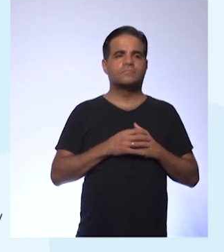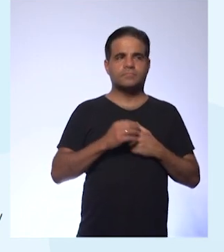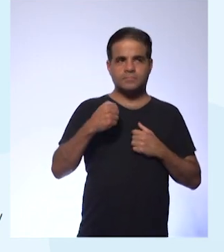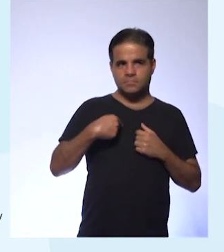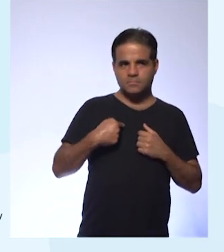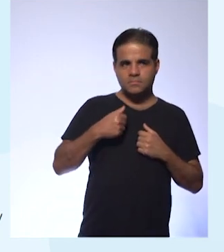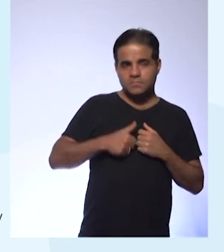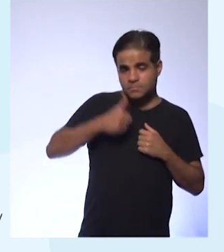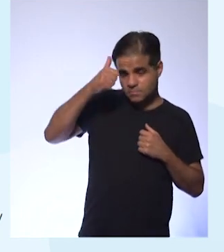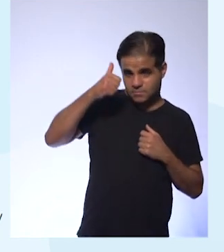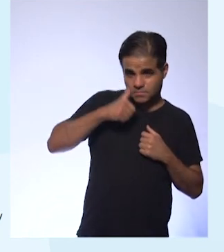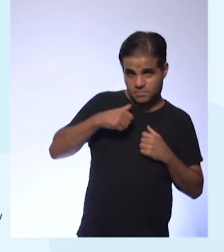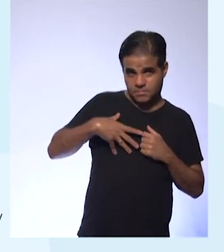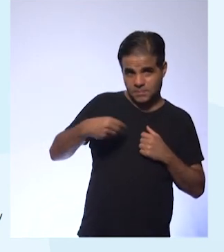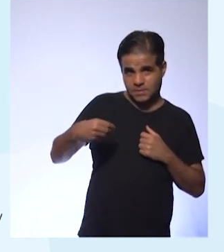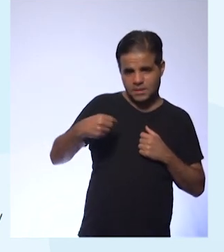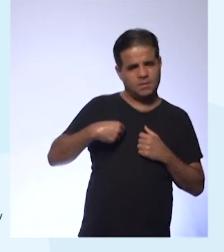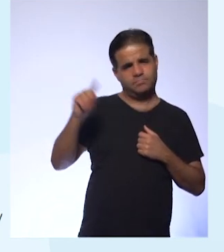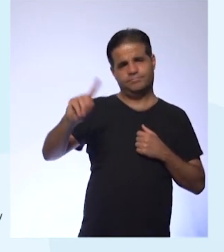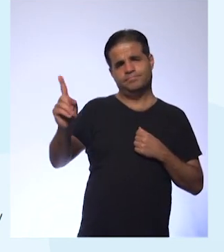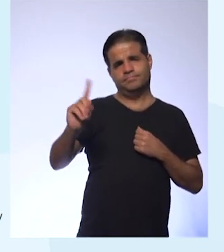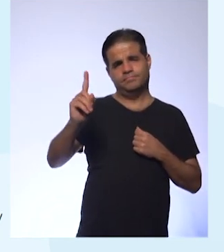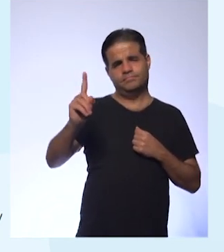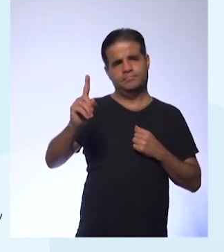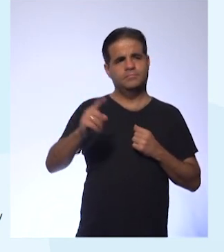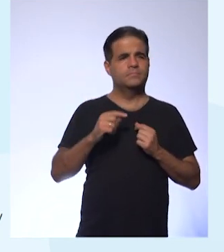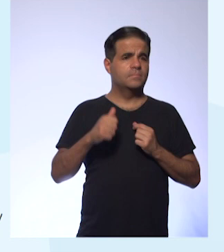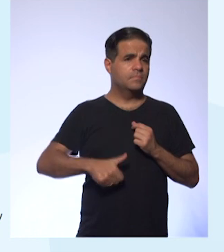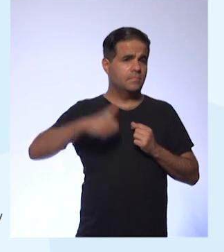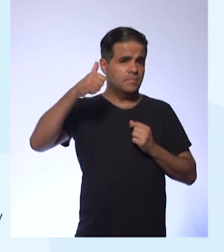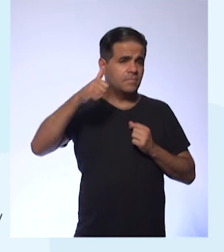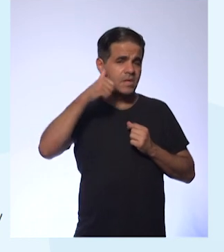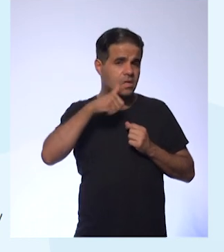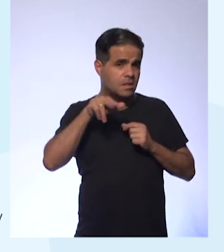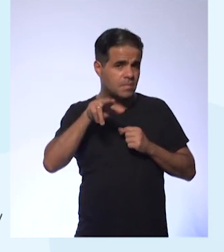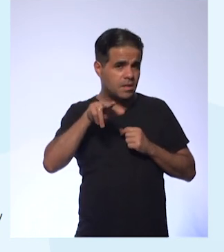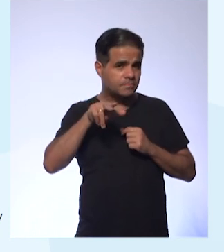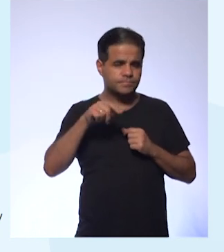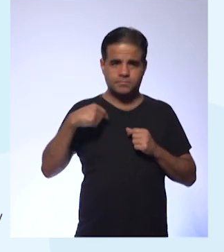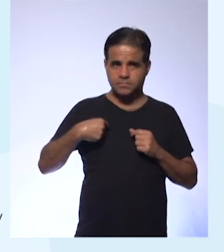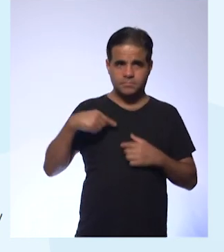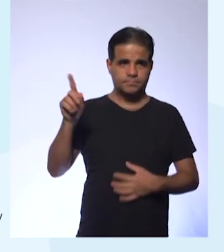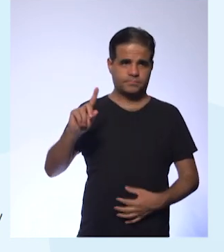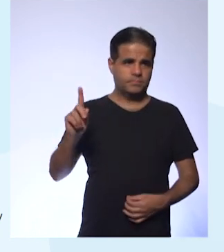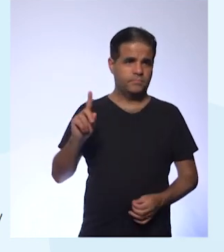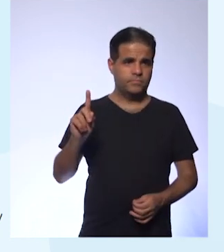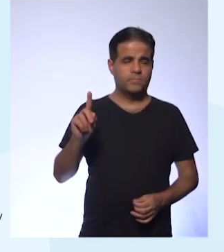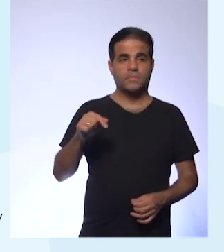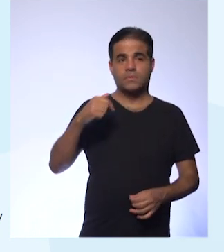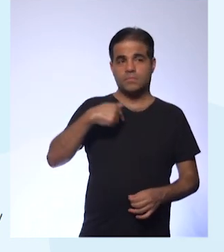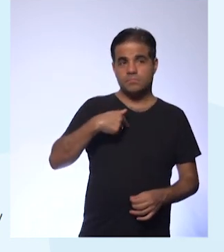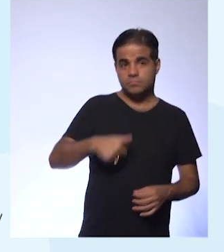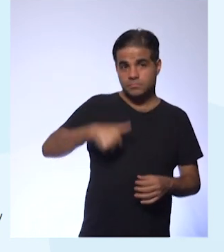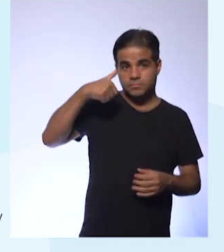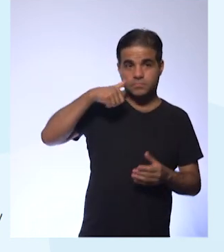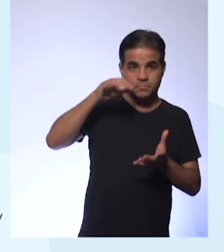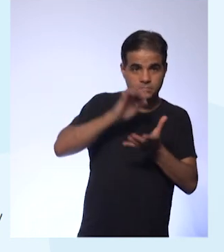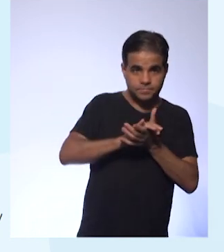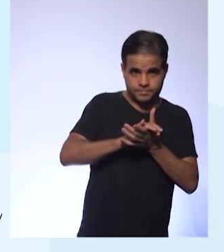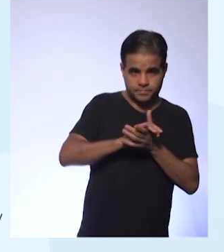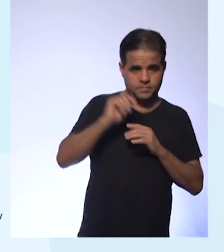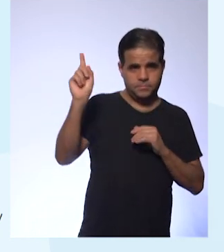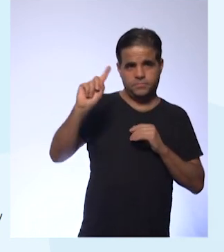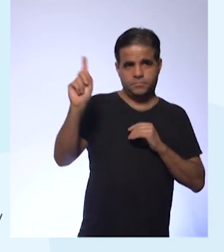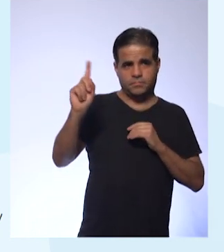Não sou a melhor filha, não sou a melhor irmã, não sou a melhor